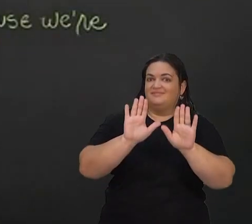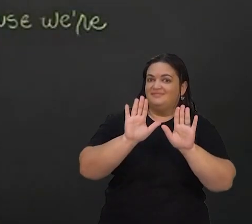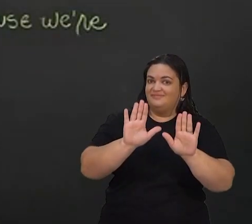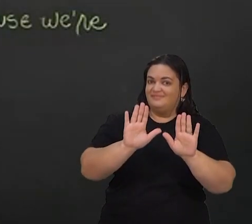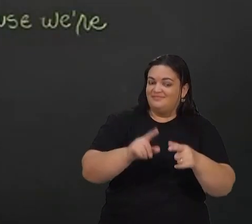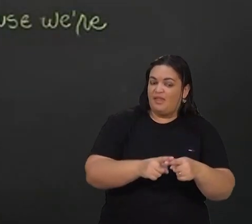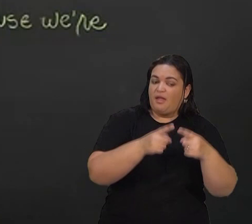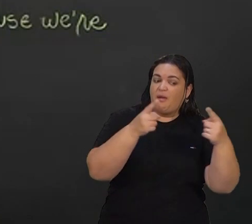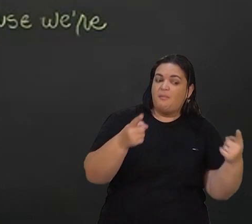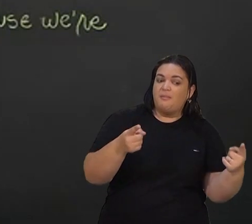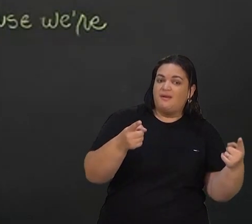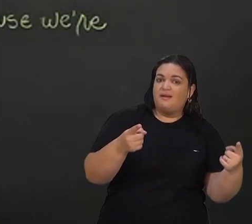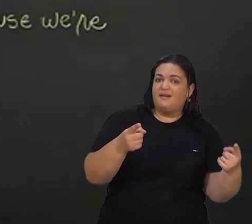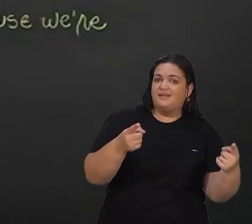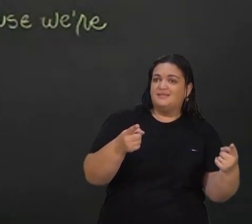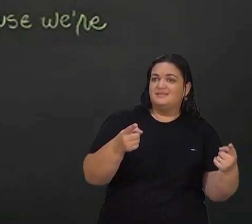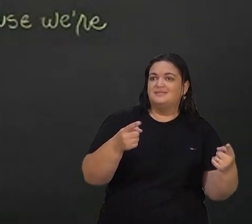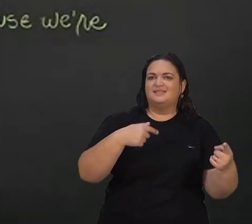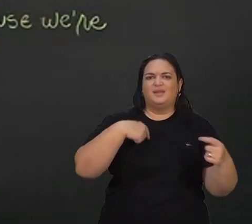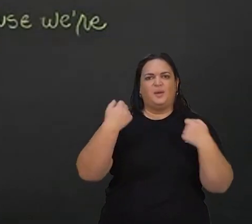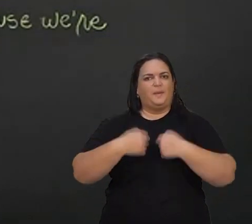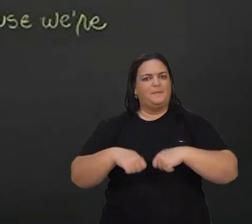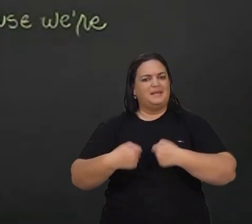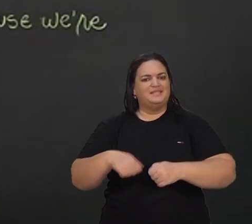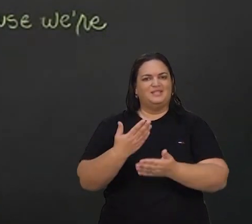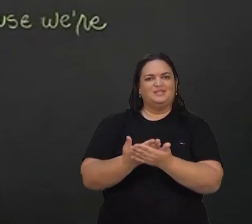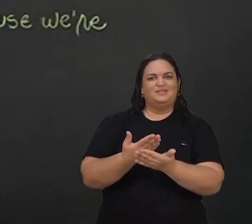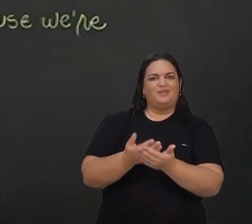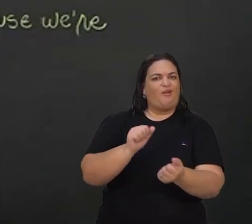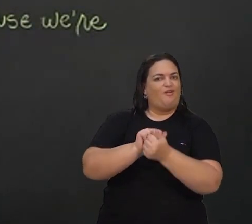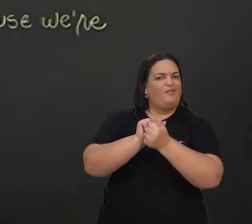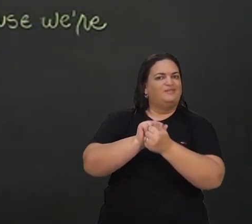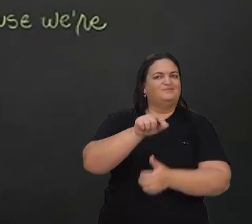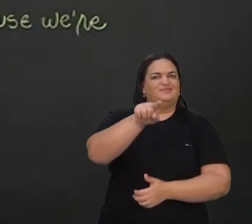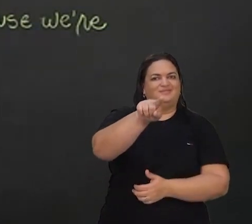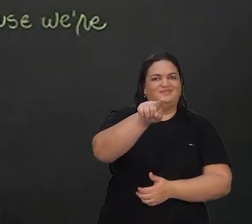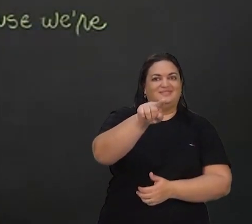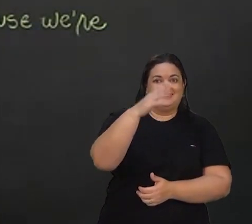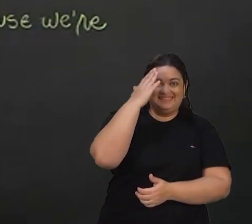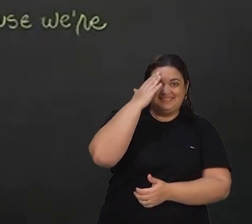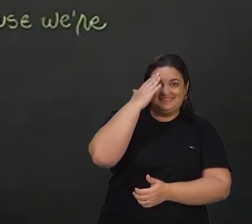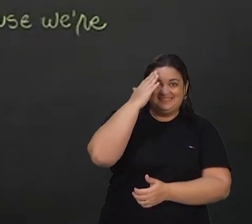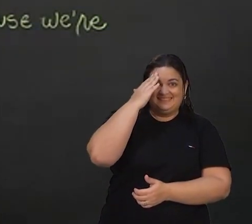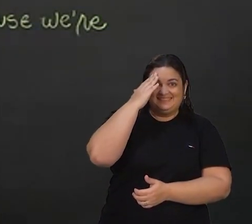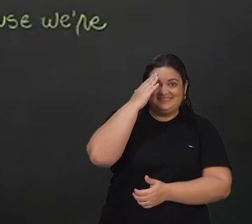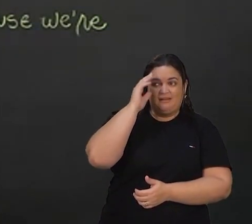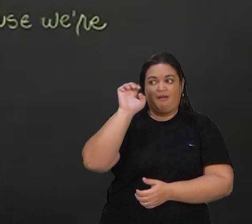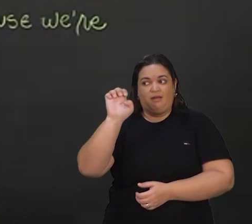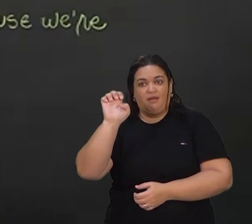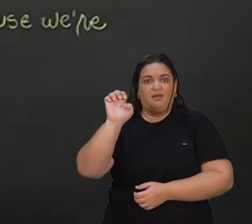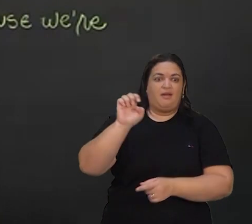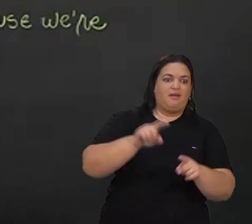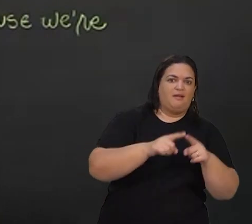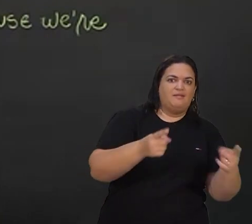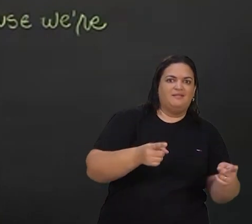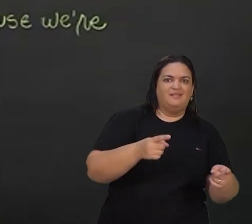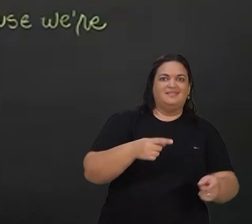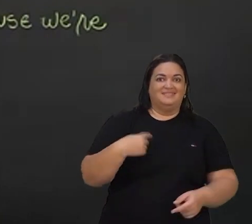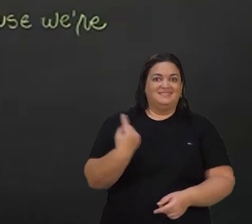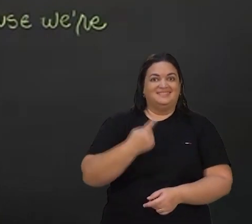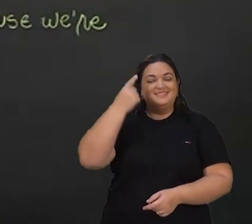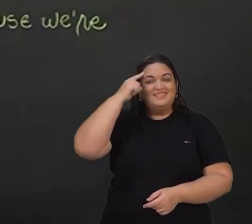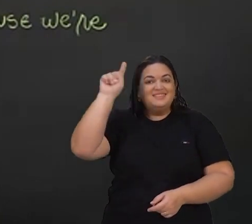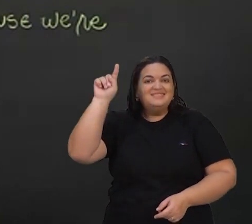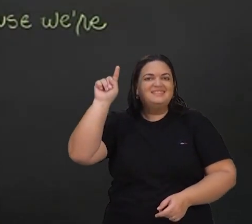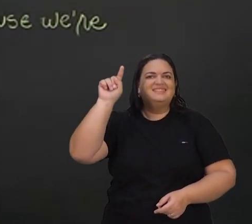que, eu preciso estudar ele com vocês, entendem? Toda a minha ideia, toda a nossa ideia, o nosso discurso,